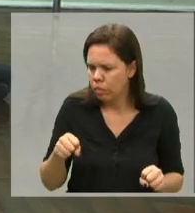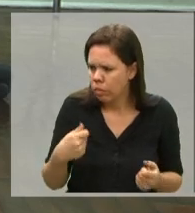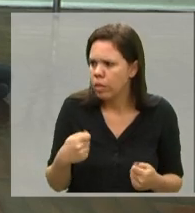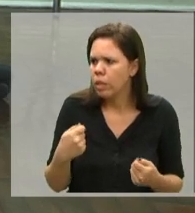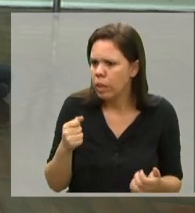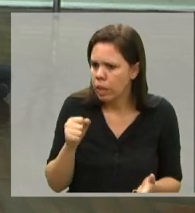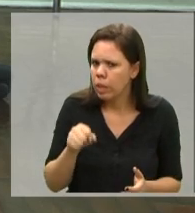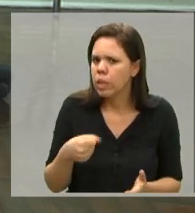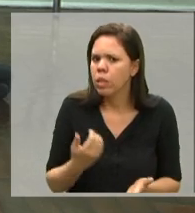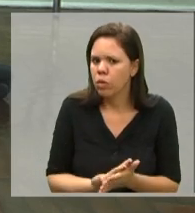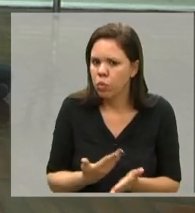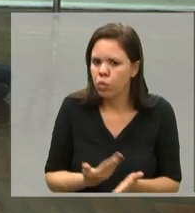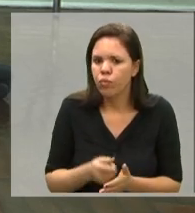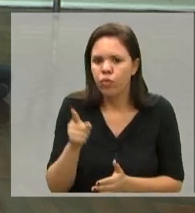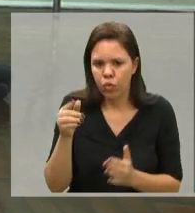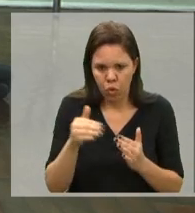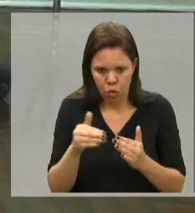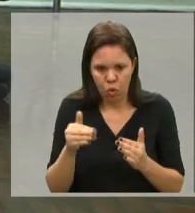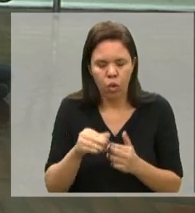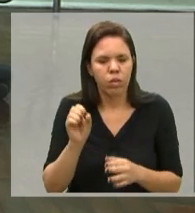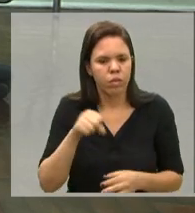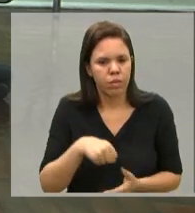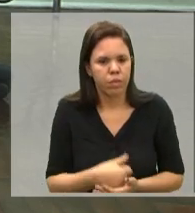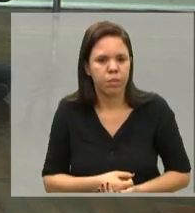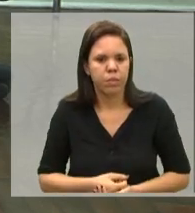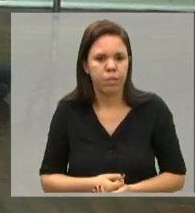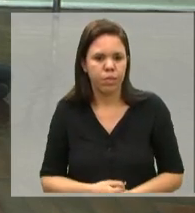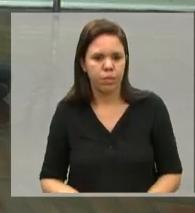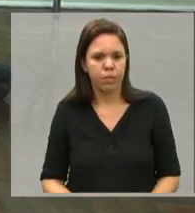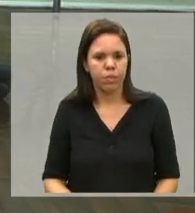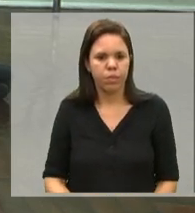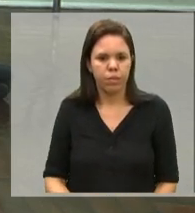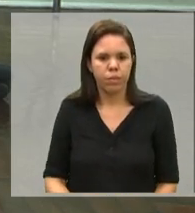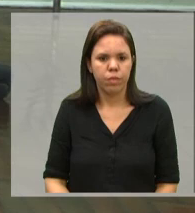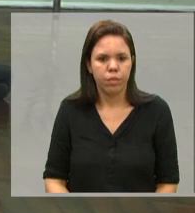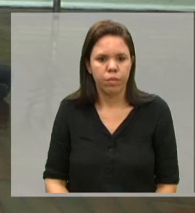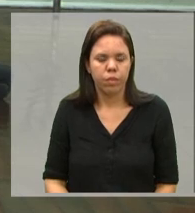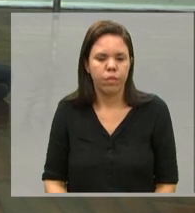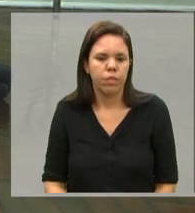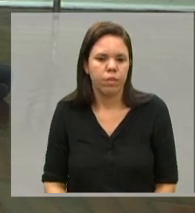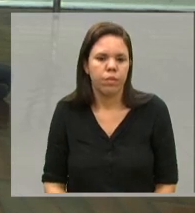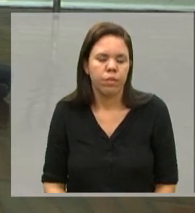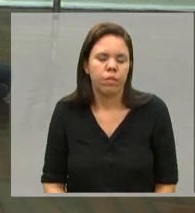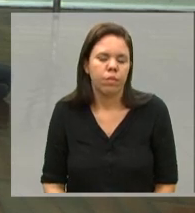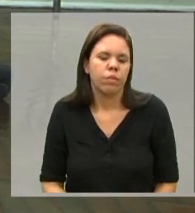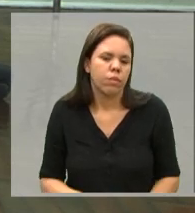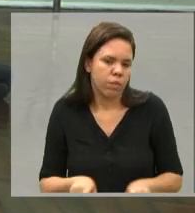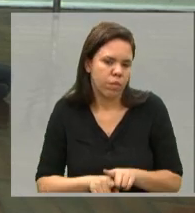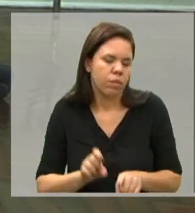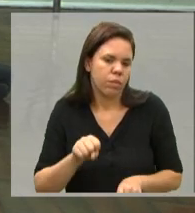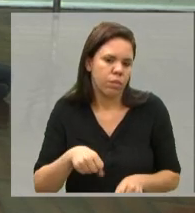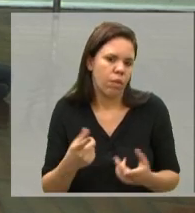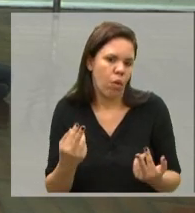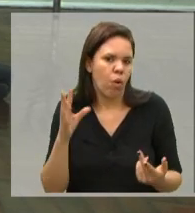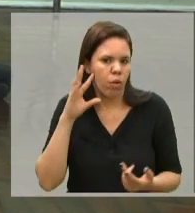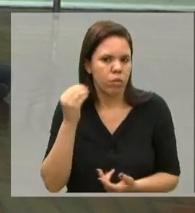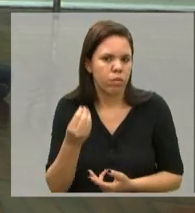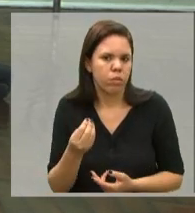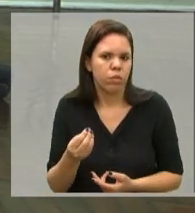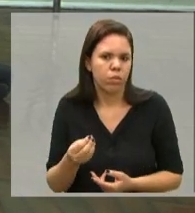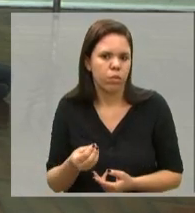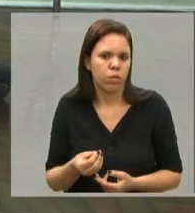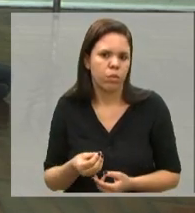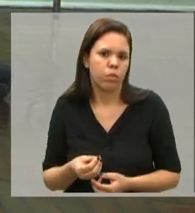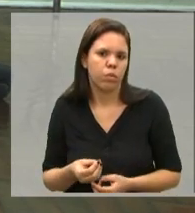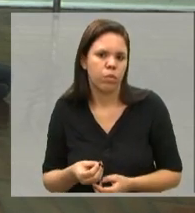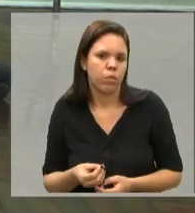eu preciso. Você concorda, Fábio? Eu entendo que também é bem isso, é como a gente